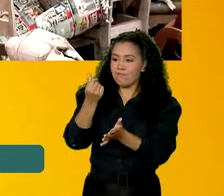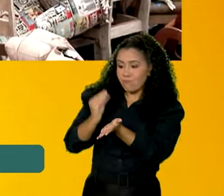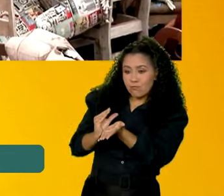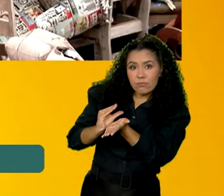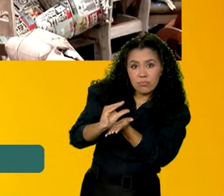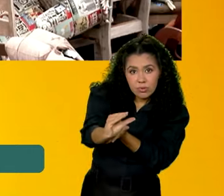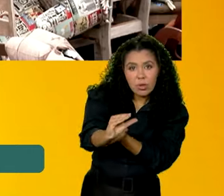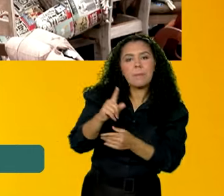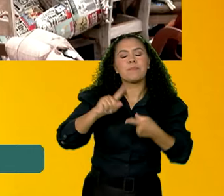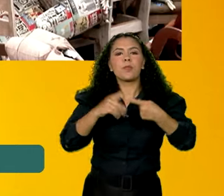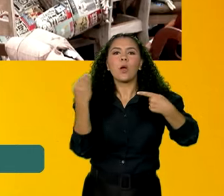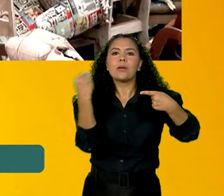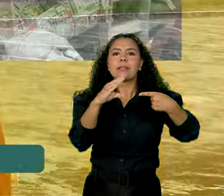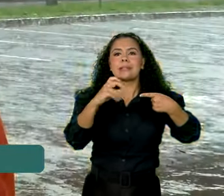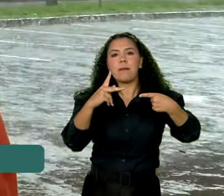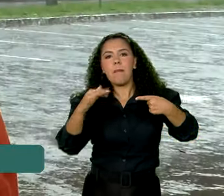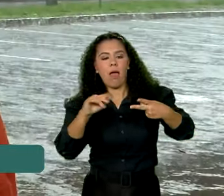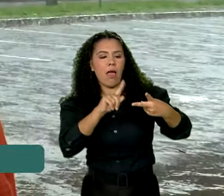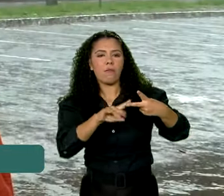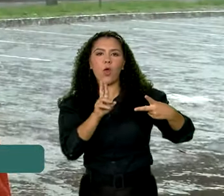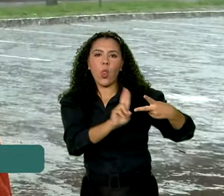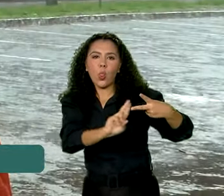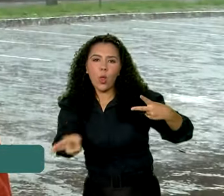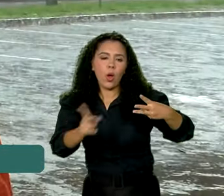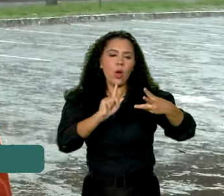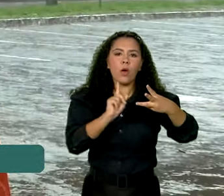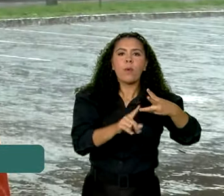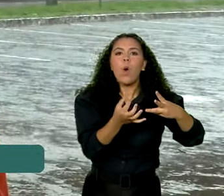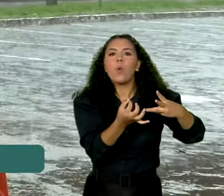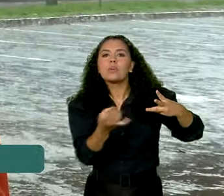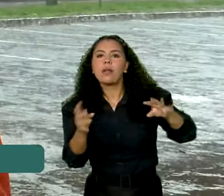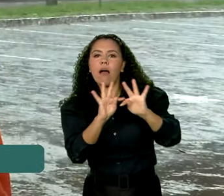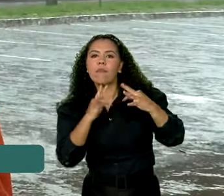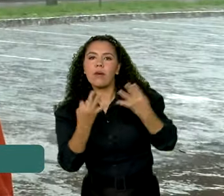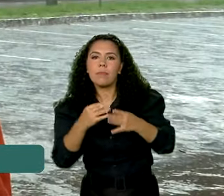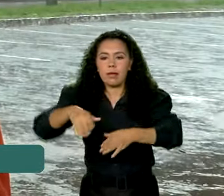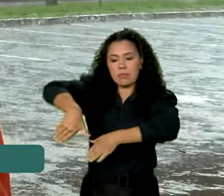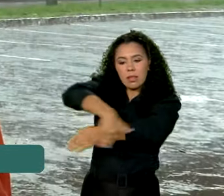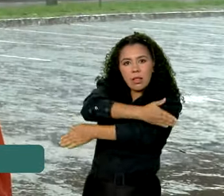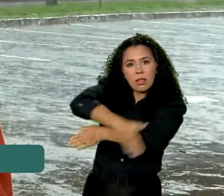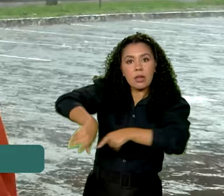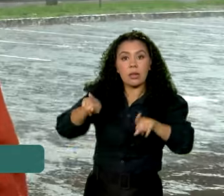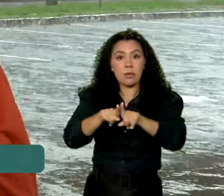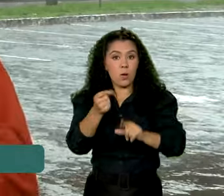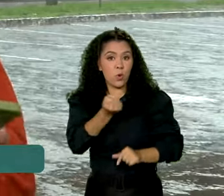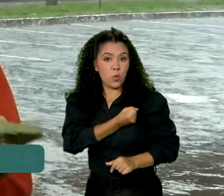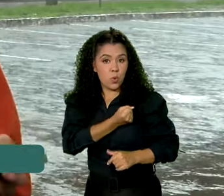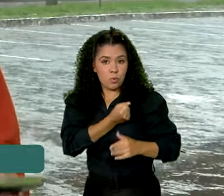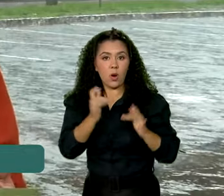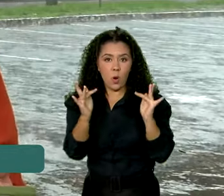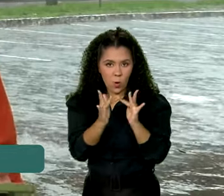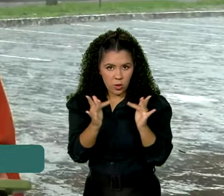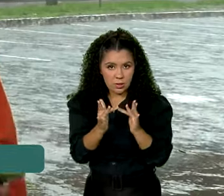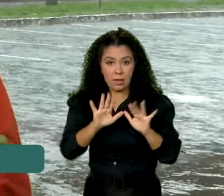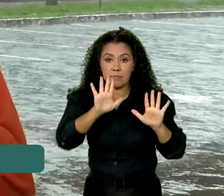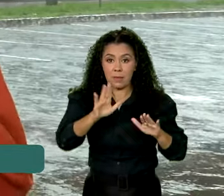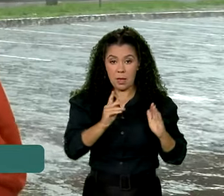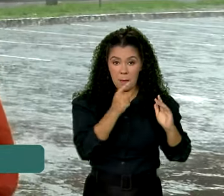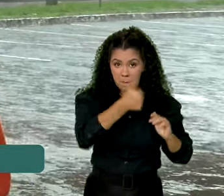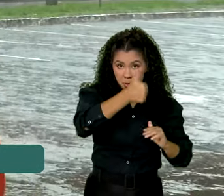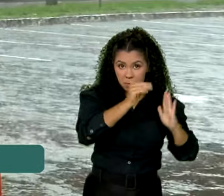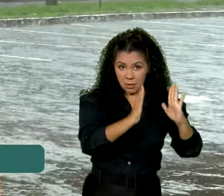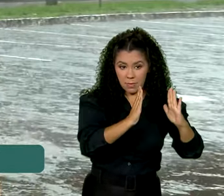cadastro CPF, nome completo, número de integrantes, endereço e telefone de contato. O segundo passo é